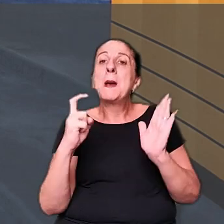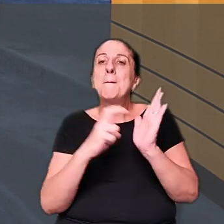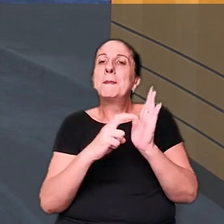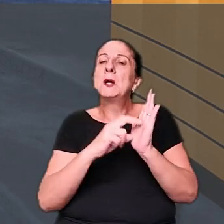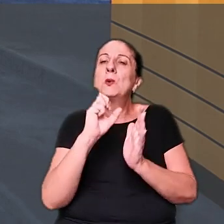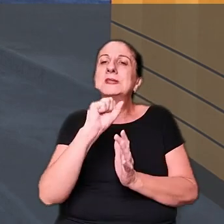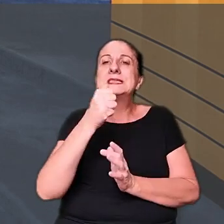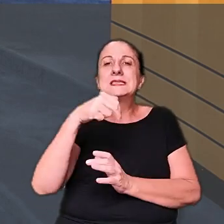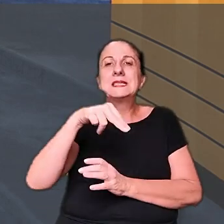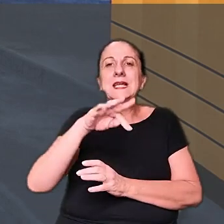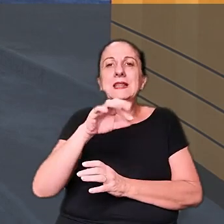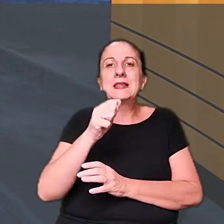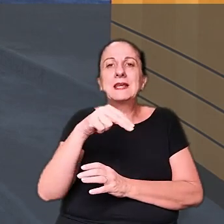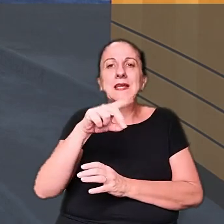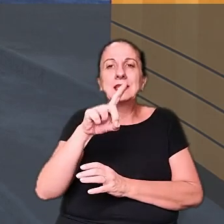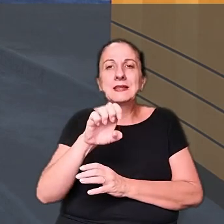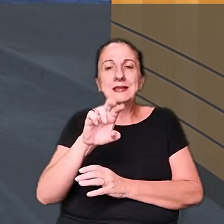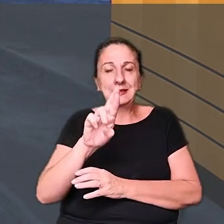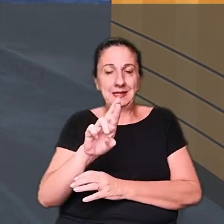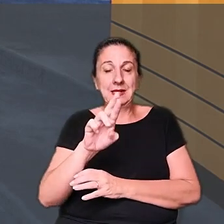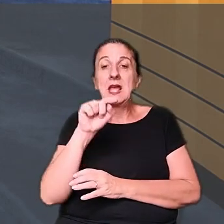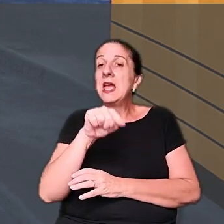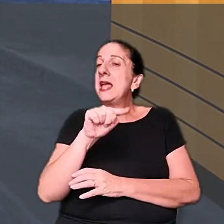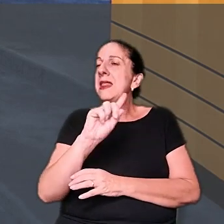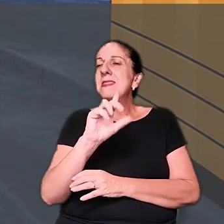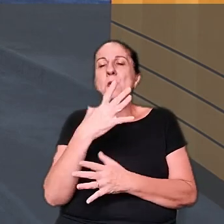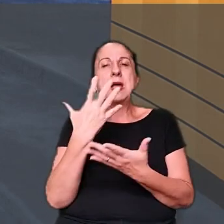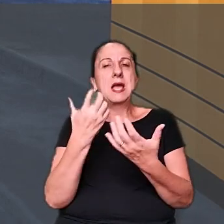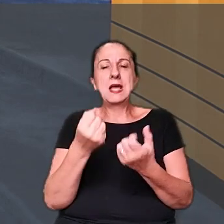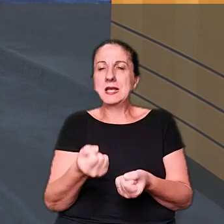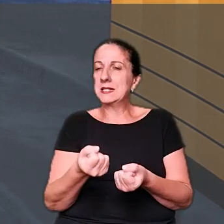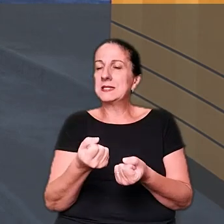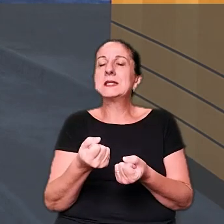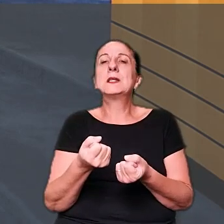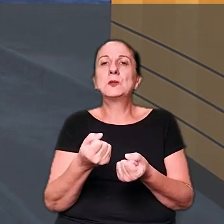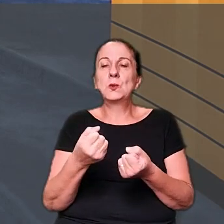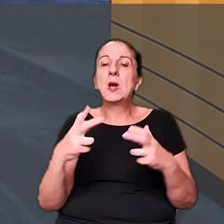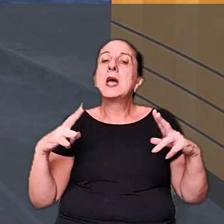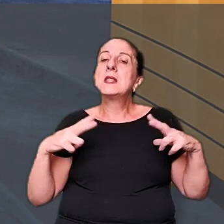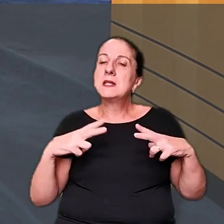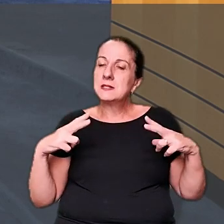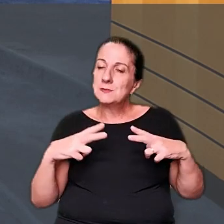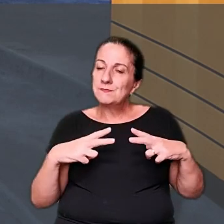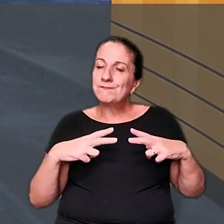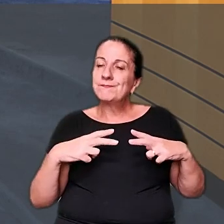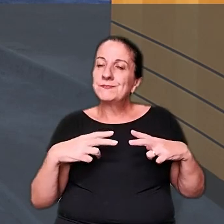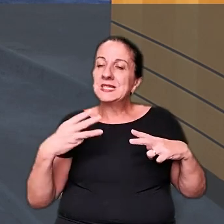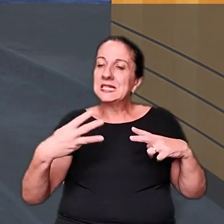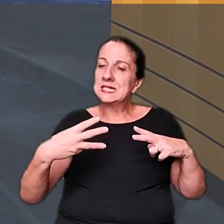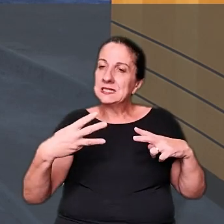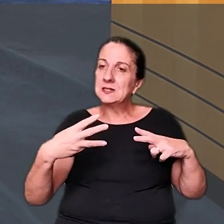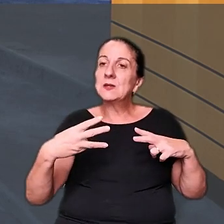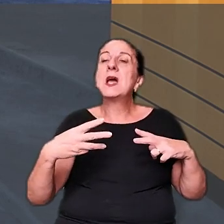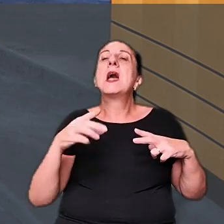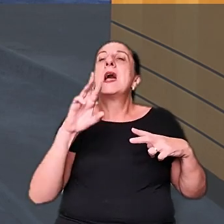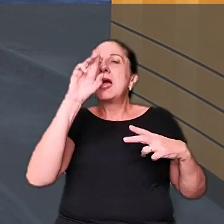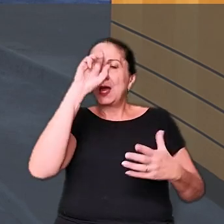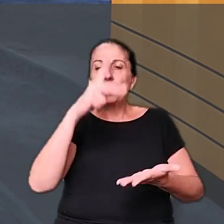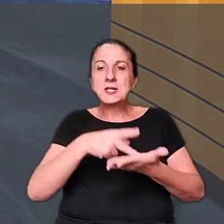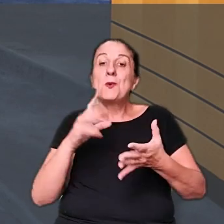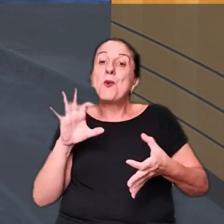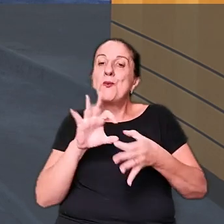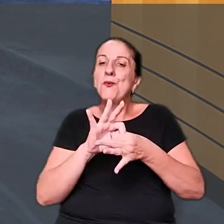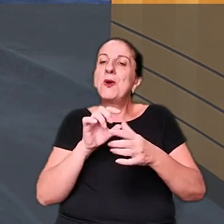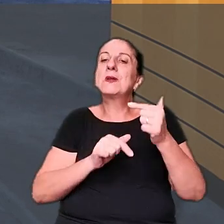Banco Santander. O juízo de primeiro grau considerou ilícita a terceirização e reconheceu o vínculo de emprego